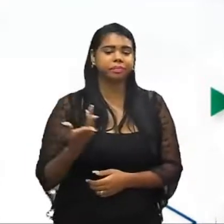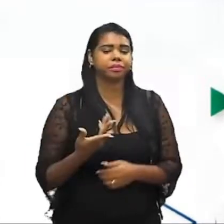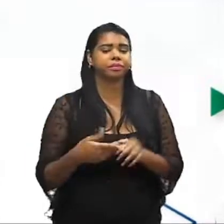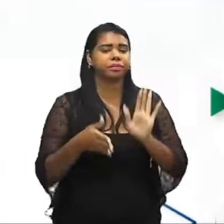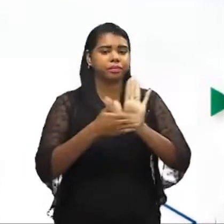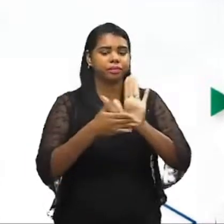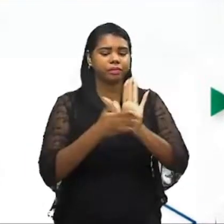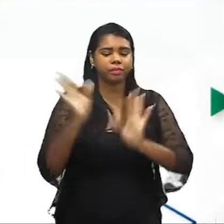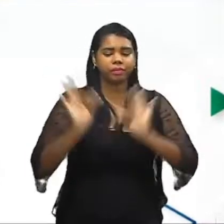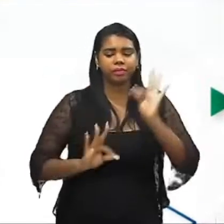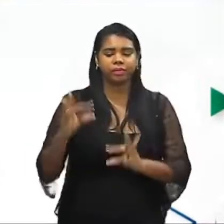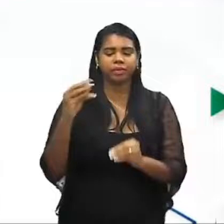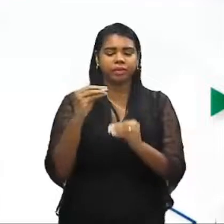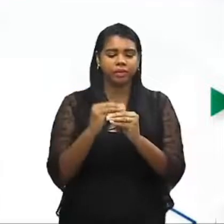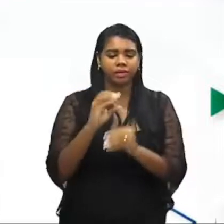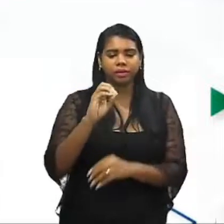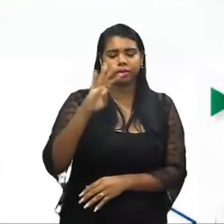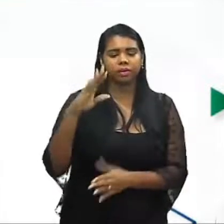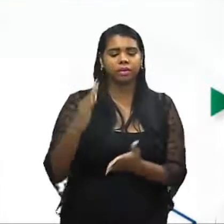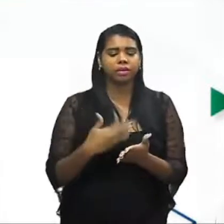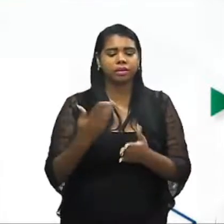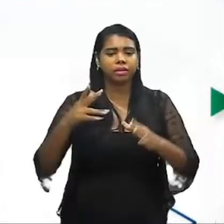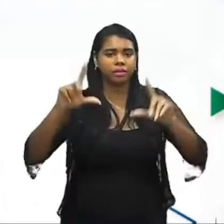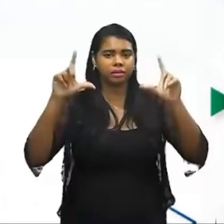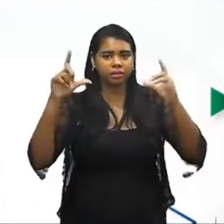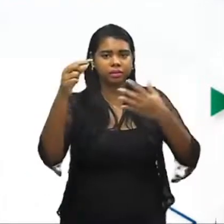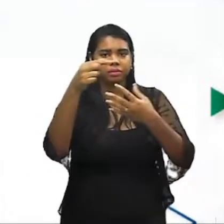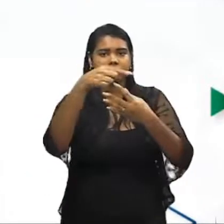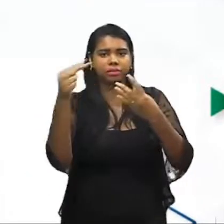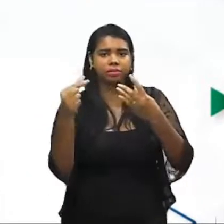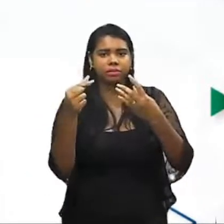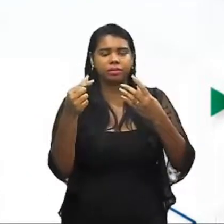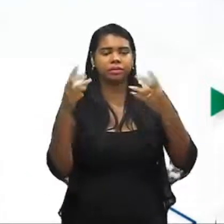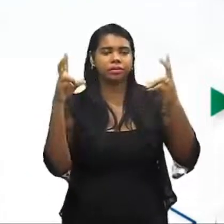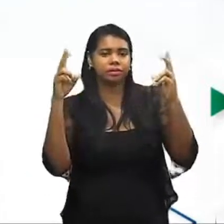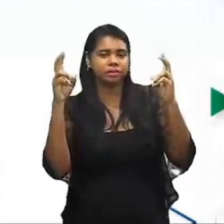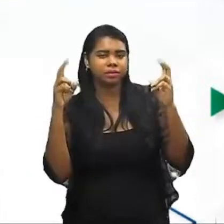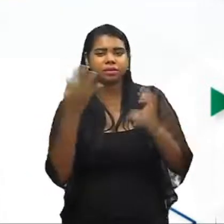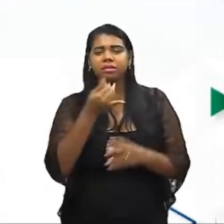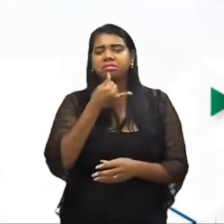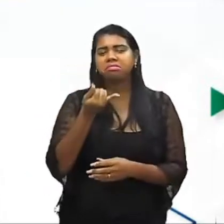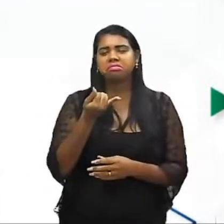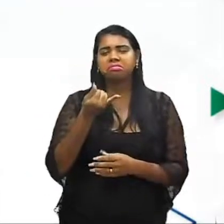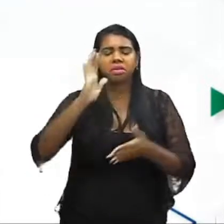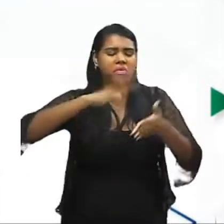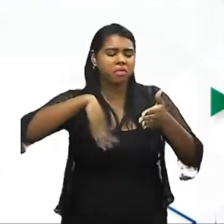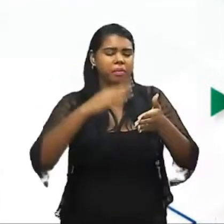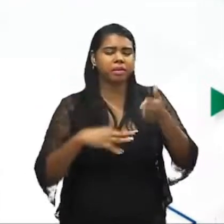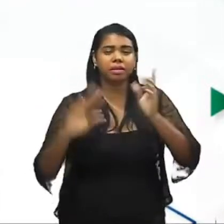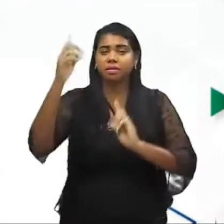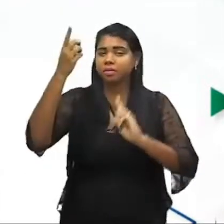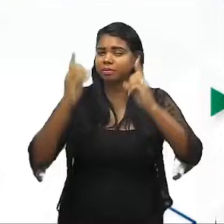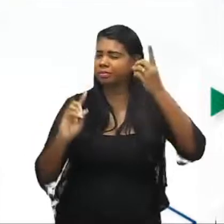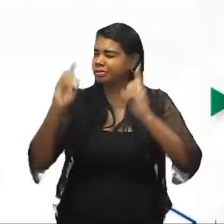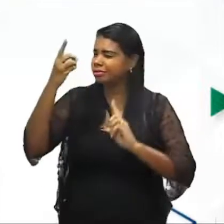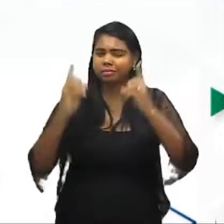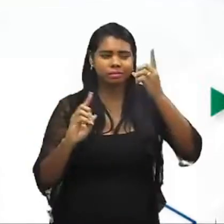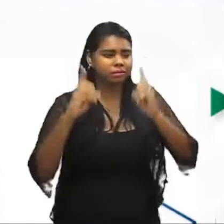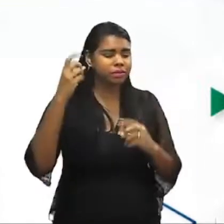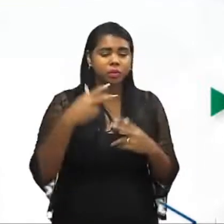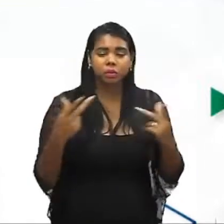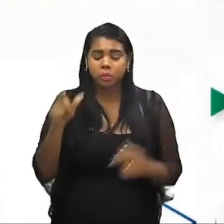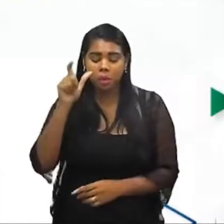uma obra, ele lança temas, né? A gente vai, sei lá, vou pintar sobre o carnaval, ou vou pintar sobre algo